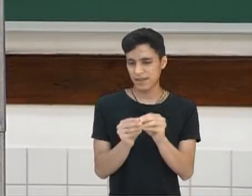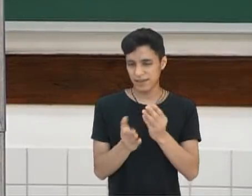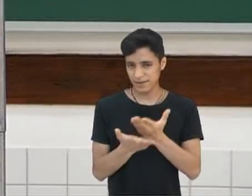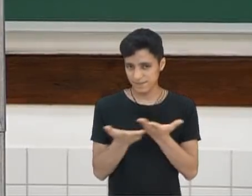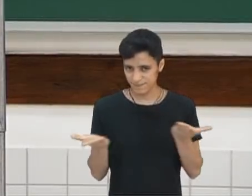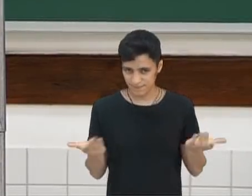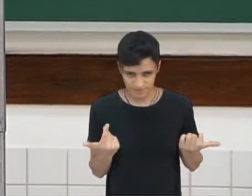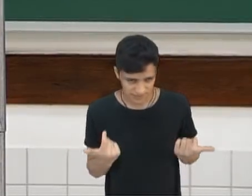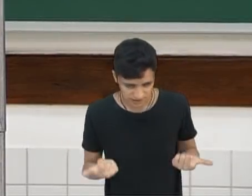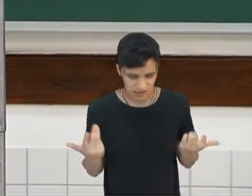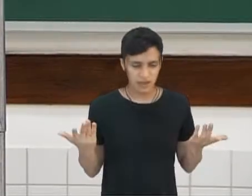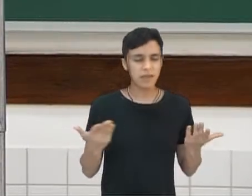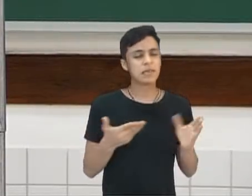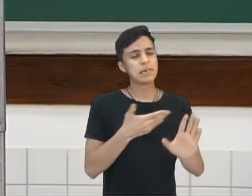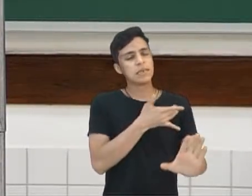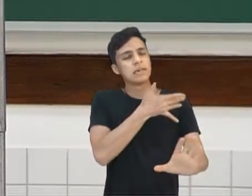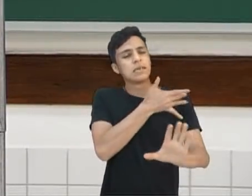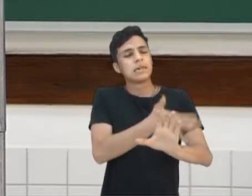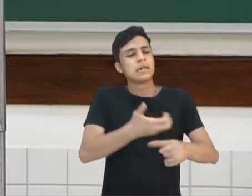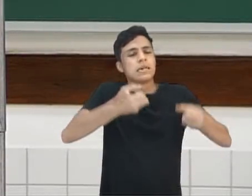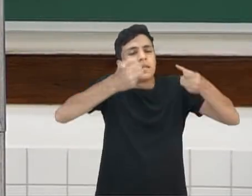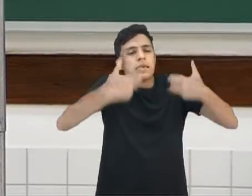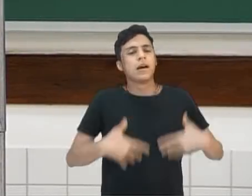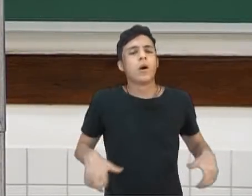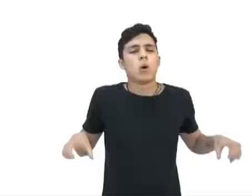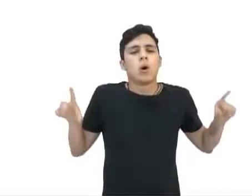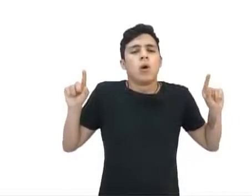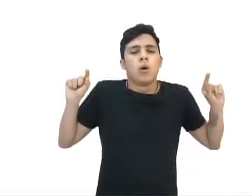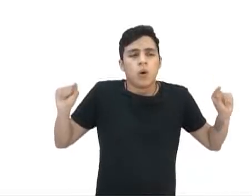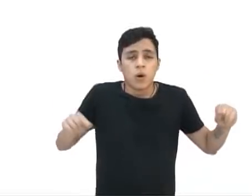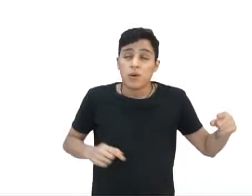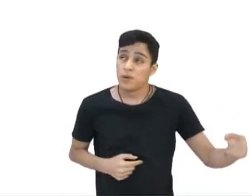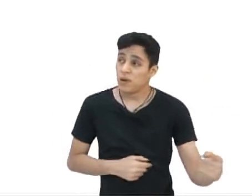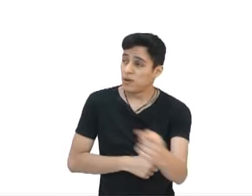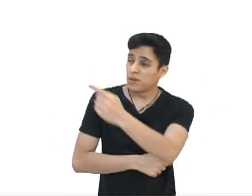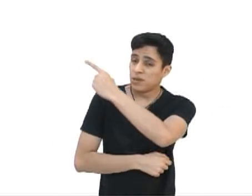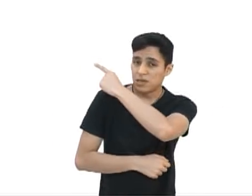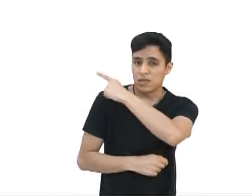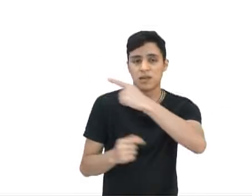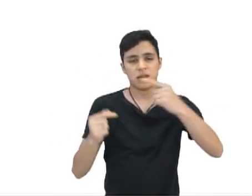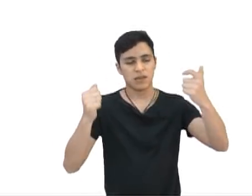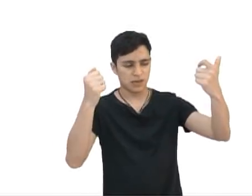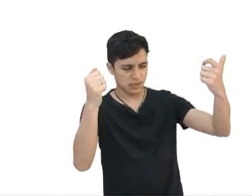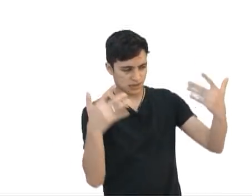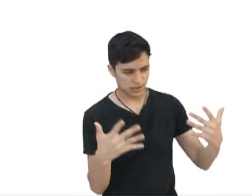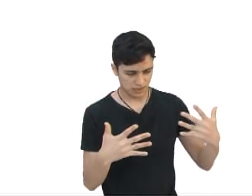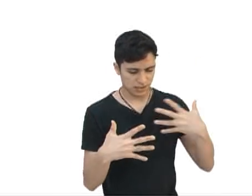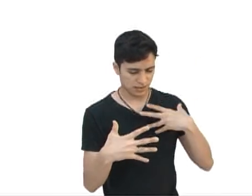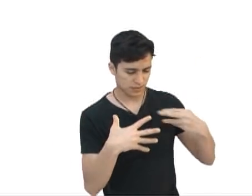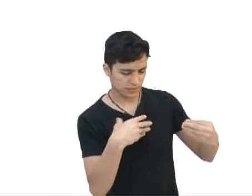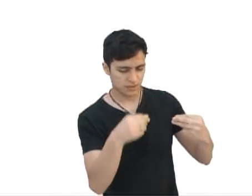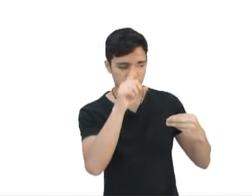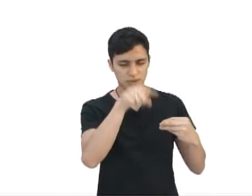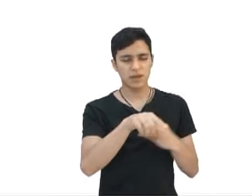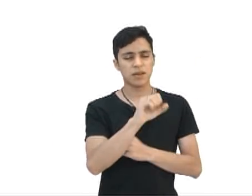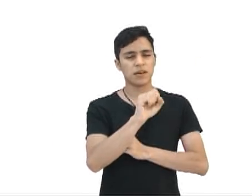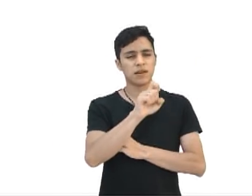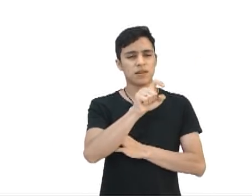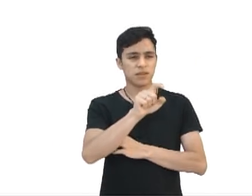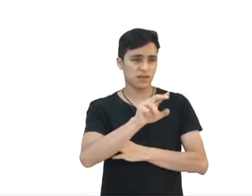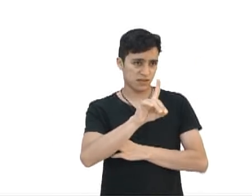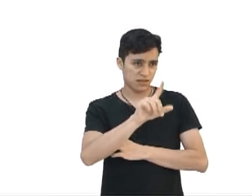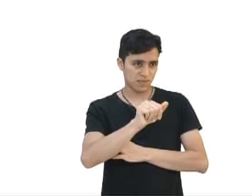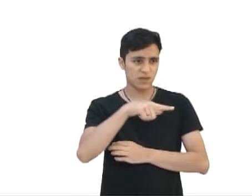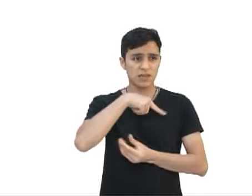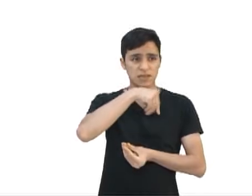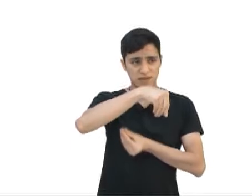dessa aula. Então, ao longo dessa aula, o que a gente viu? Nós vimos, então, que a reprodução ela é sexuada quando? Quando